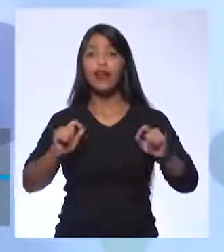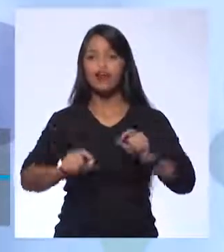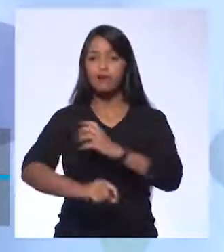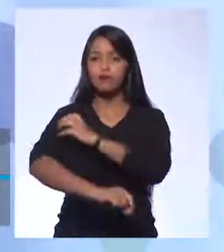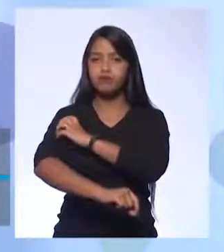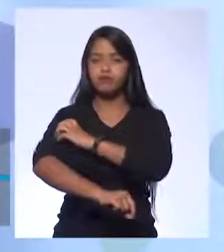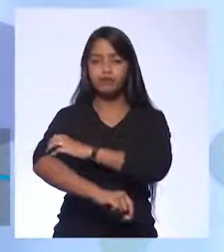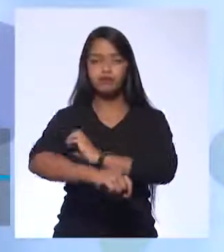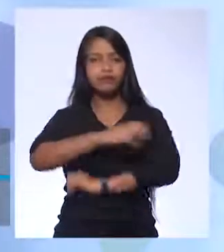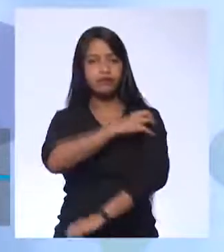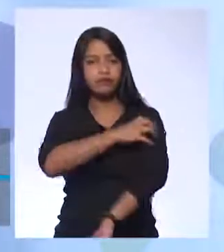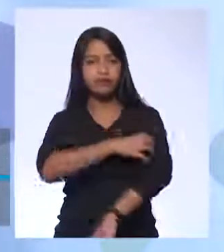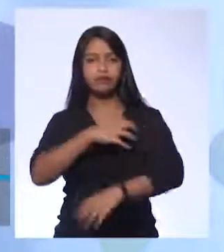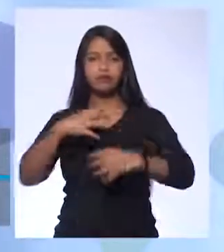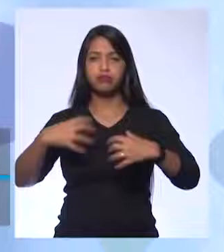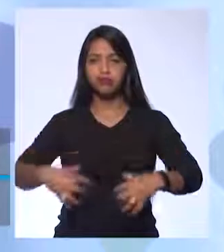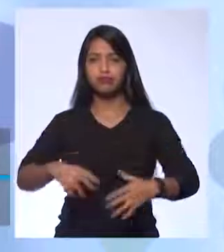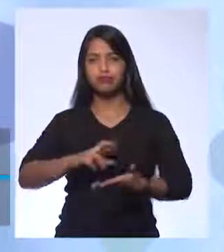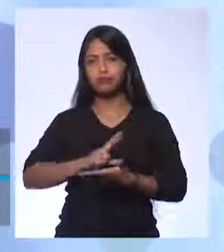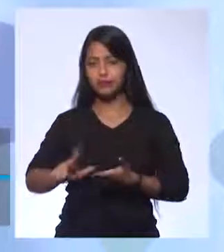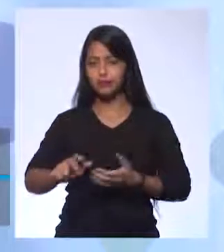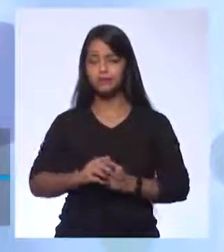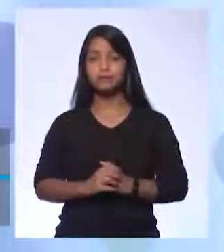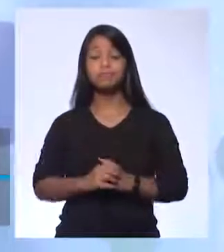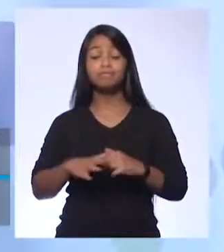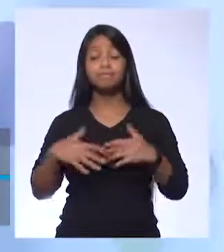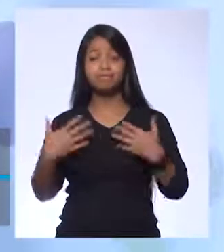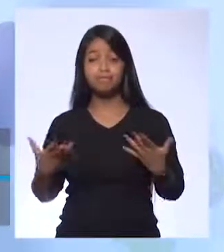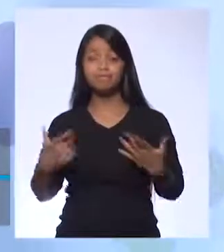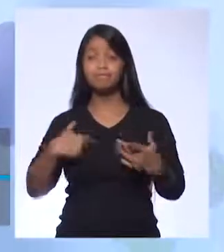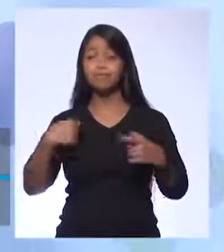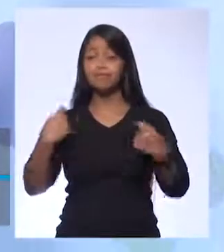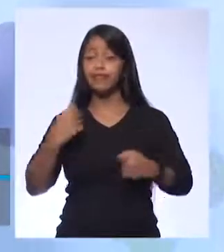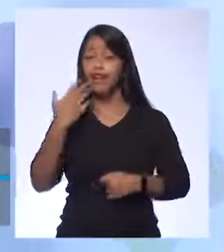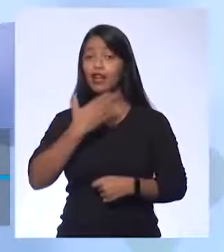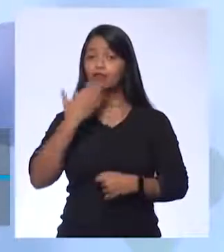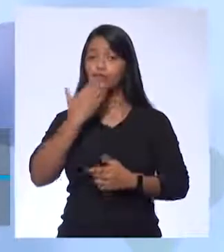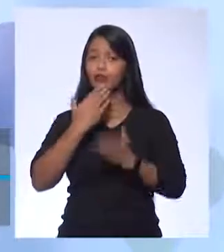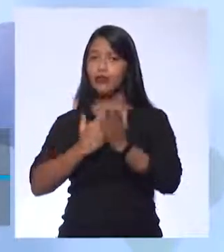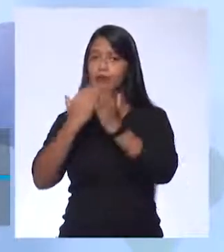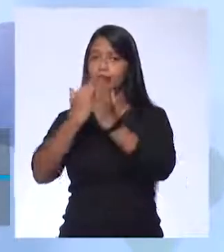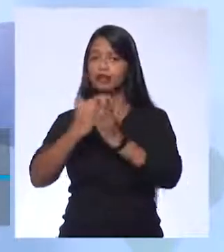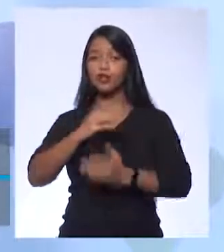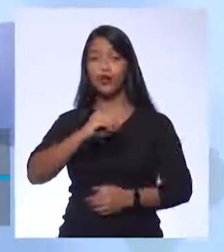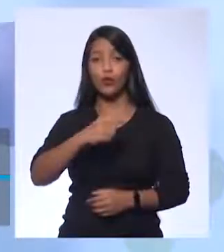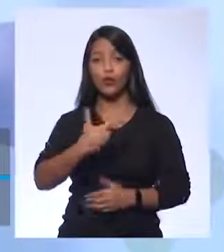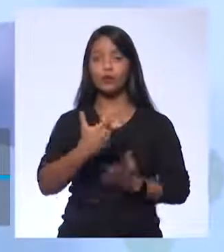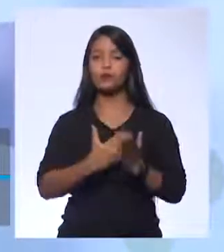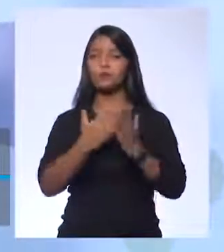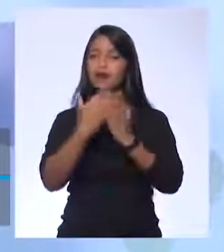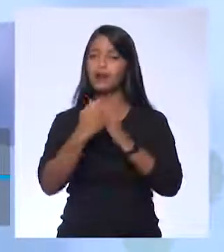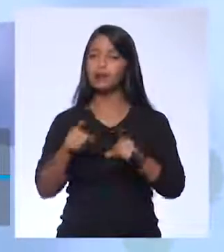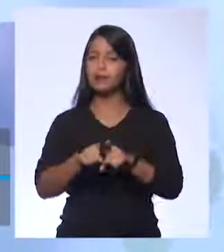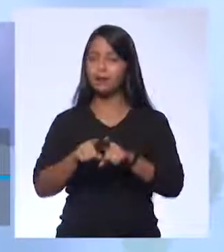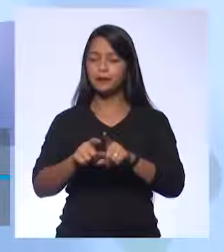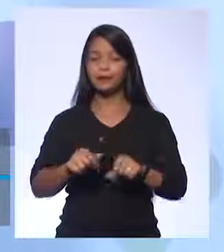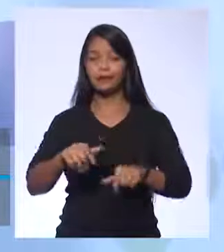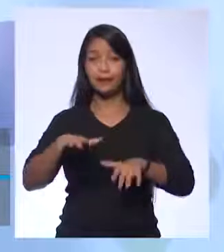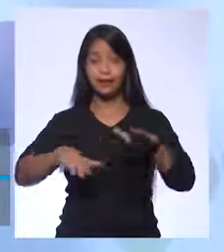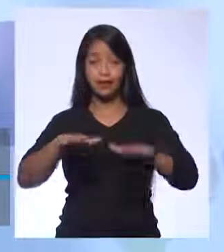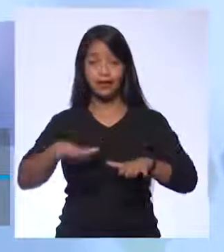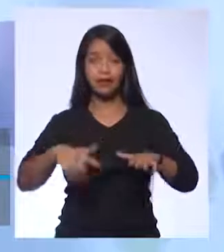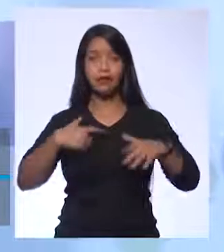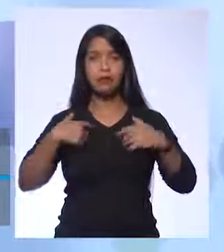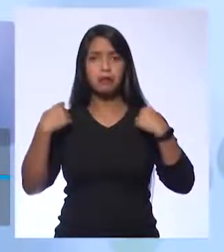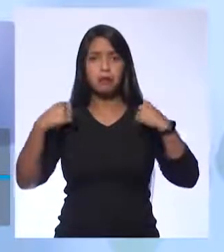né? Então, aí o que vai acontecer? Eu preciso de ter mais açúcar e mais oxigênio. Dependendo do tanto de atividade que eu fizer, eu começo